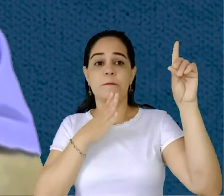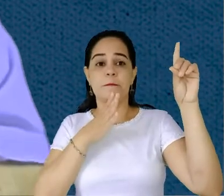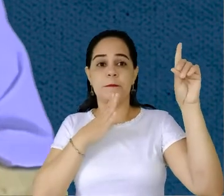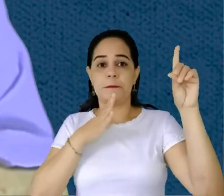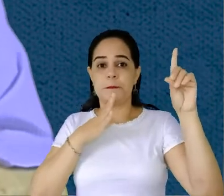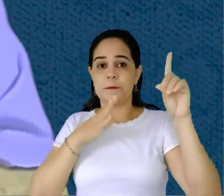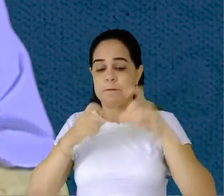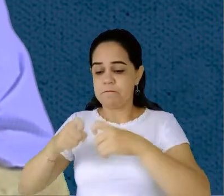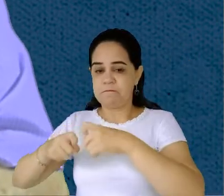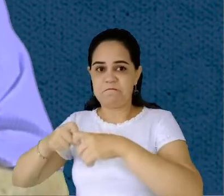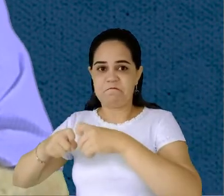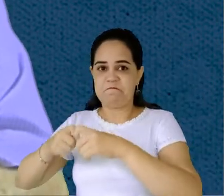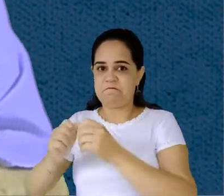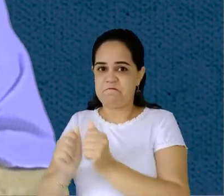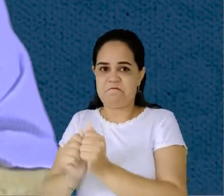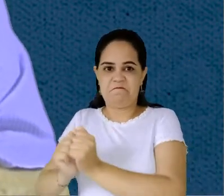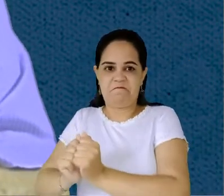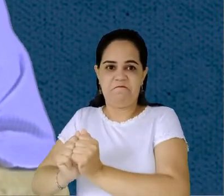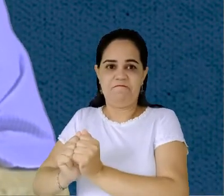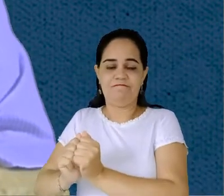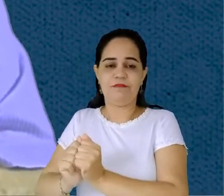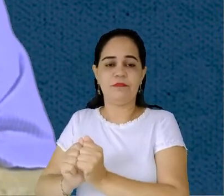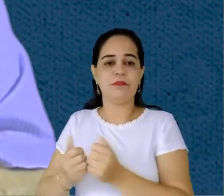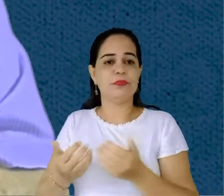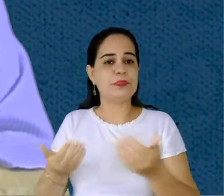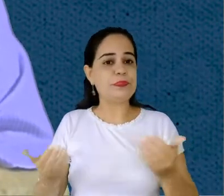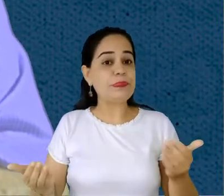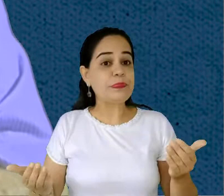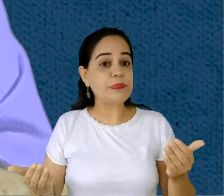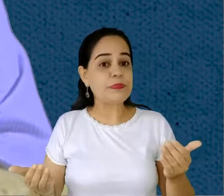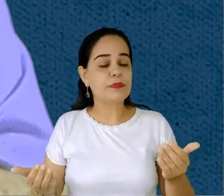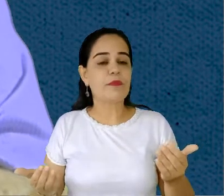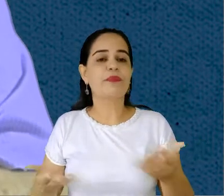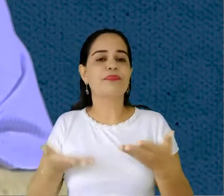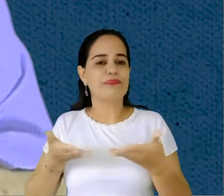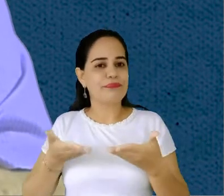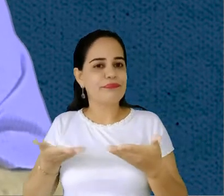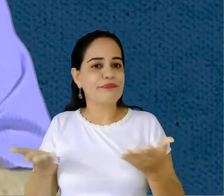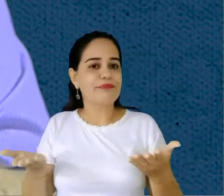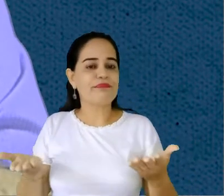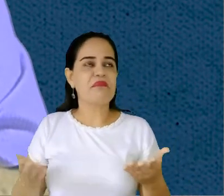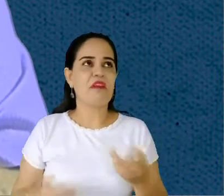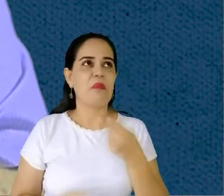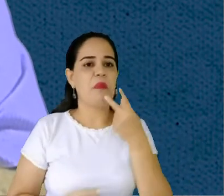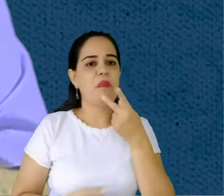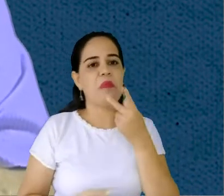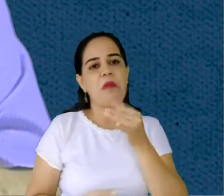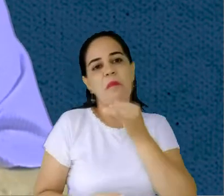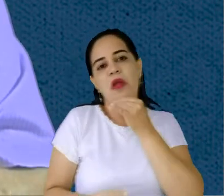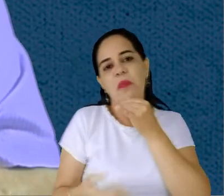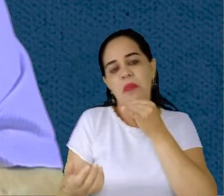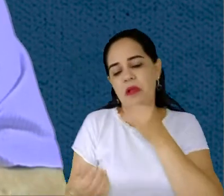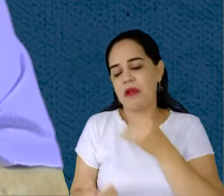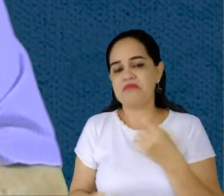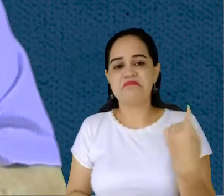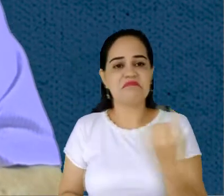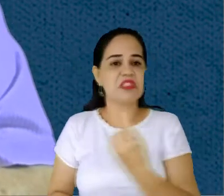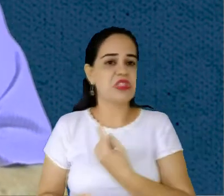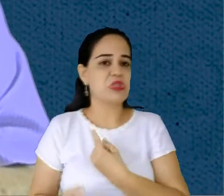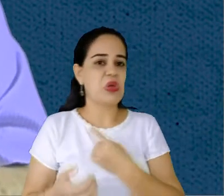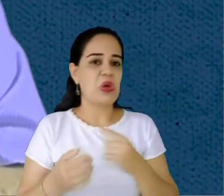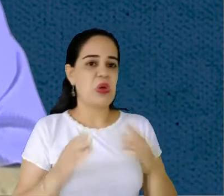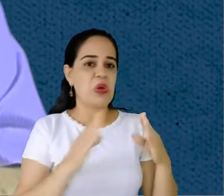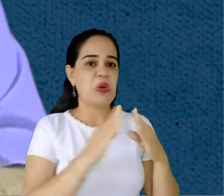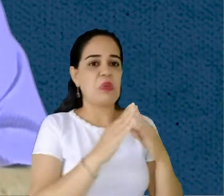que, portanto, é ilegítima diante de Deus. Alguém poderá dizer, não, mas nós estamos bem com